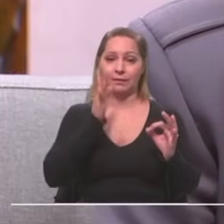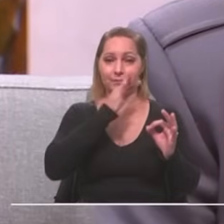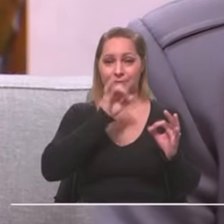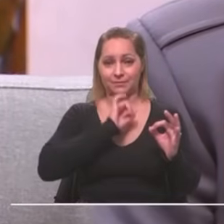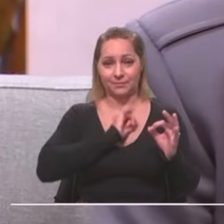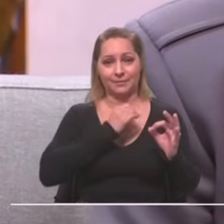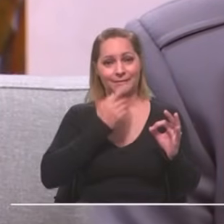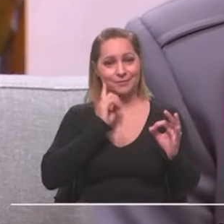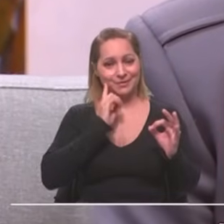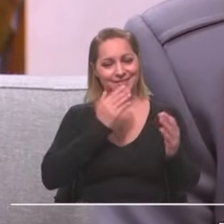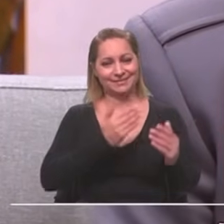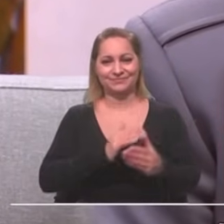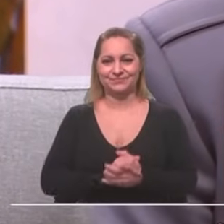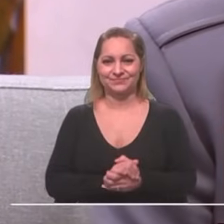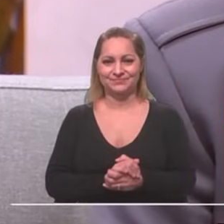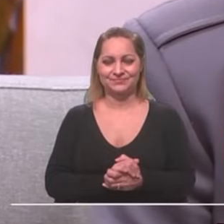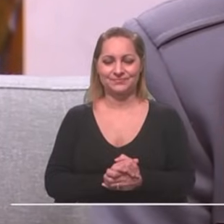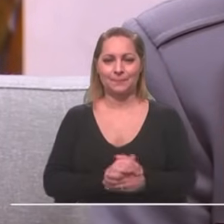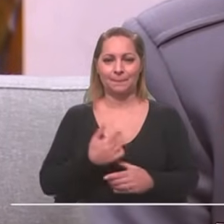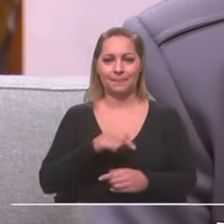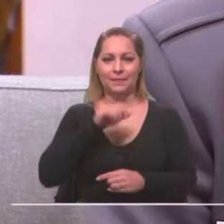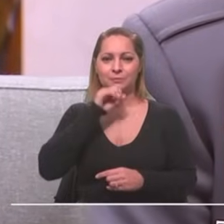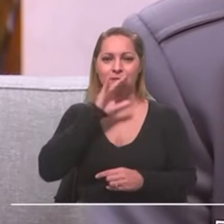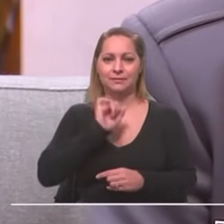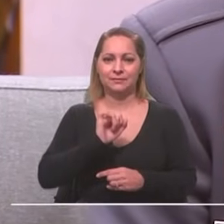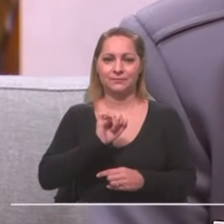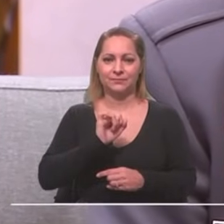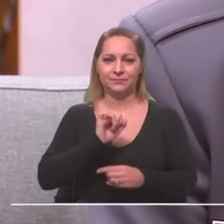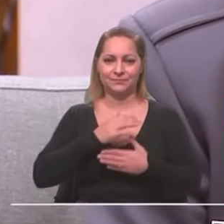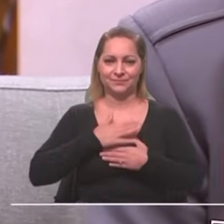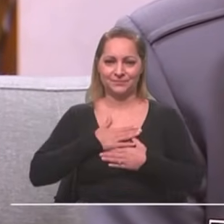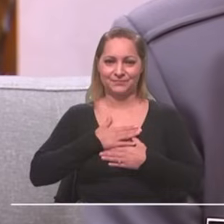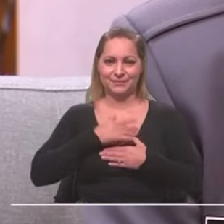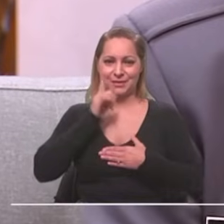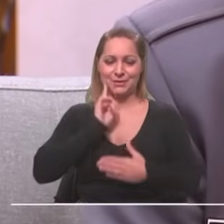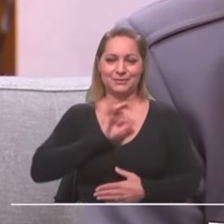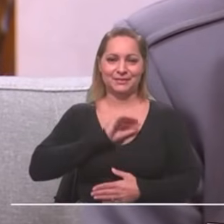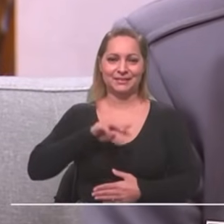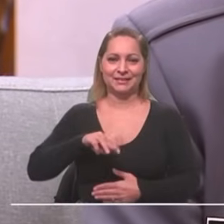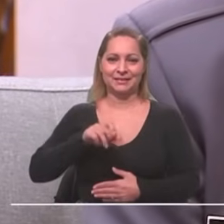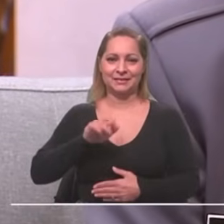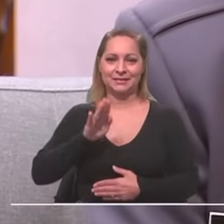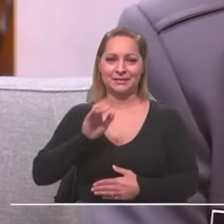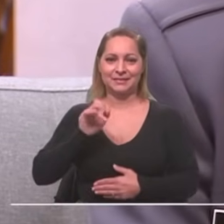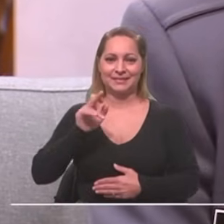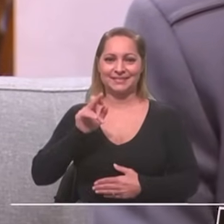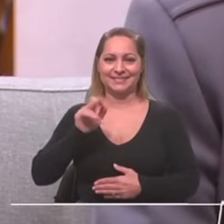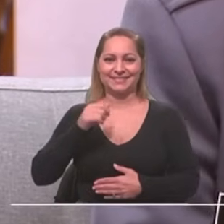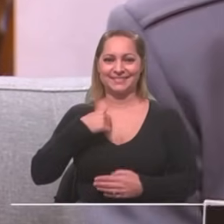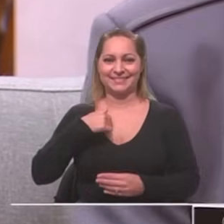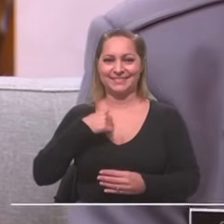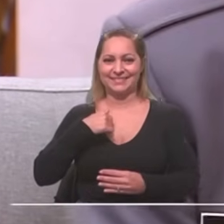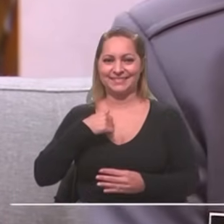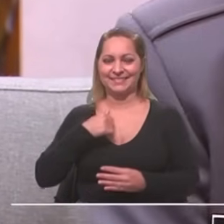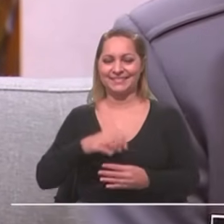importante. Muito bem. Olhe, temos aqui uma surpresa para si, senhora major. Não sei se quer... Pois, não sei, vamos